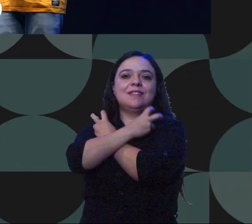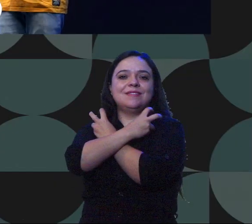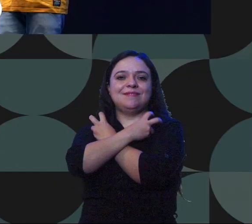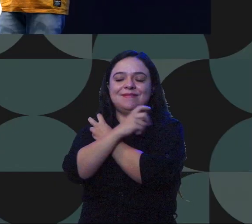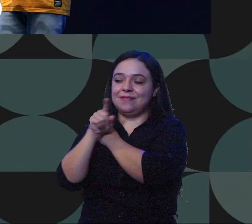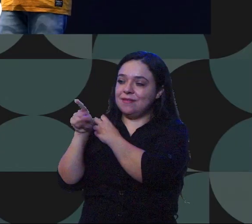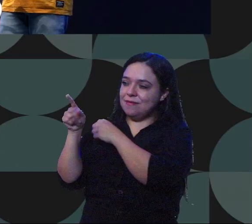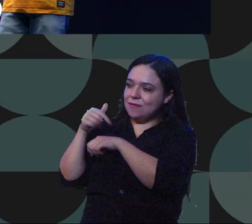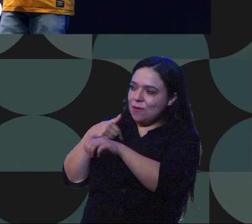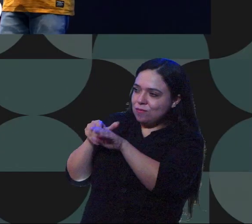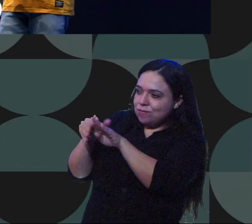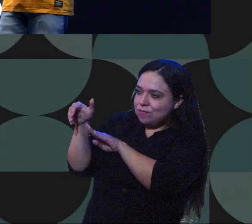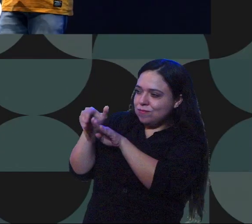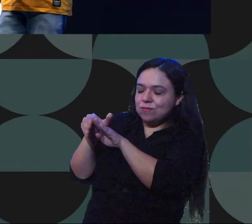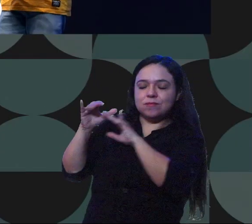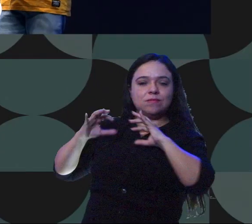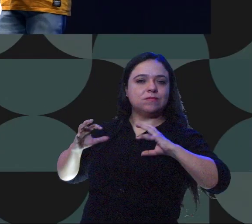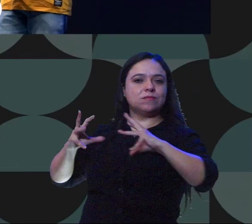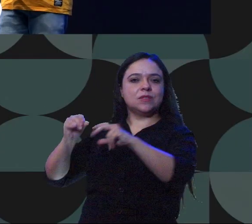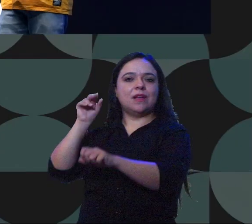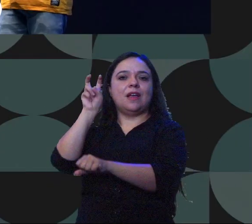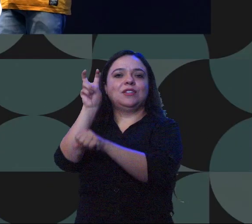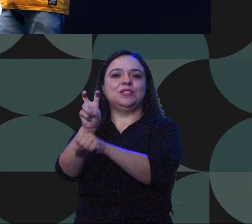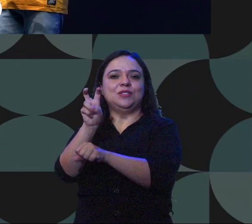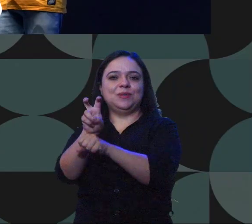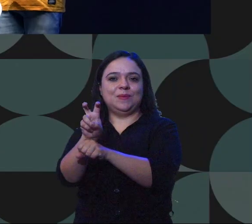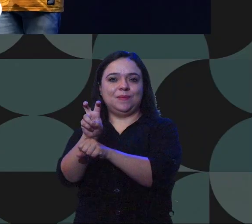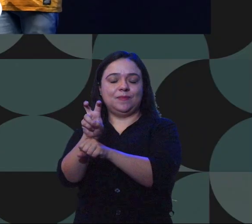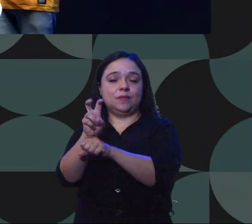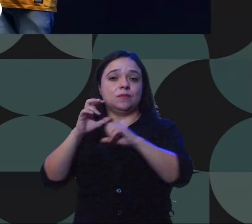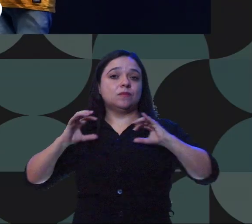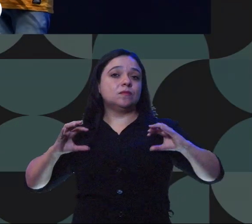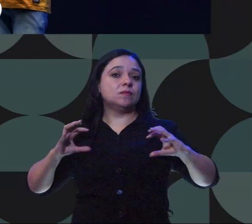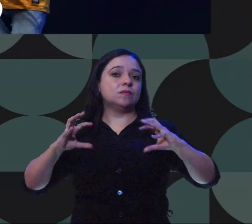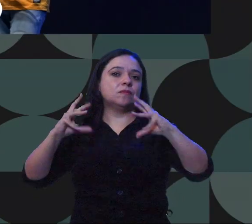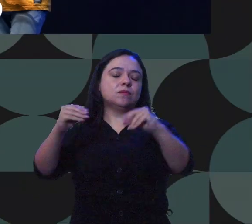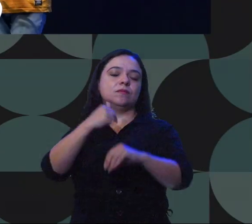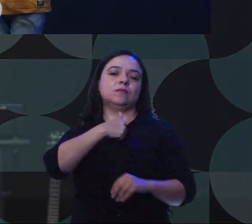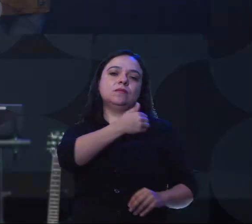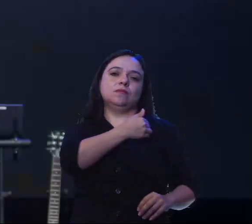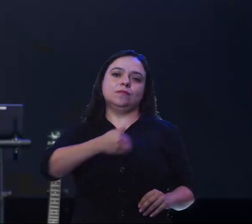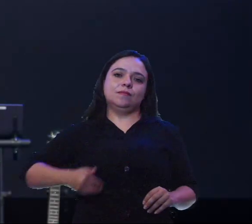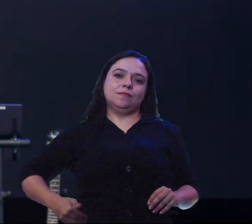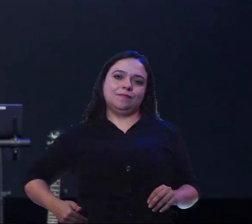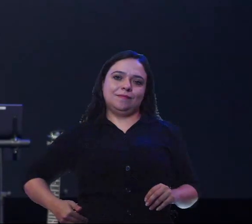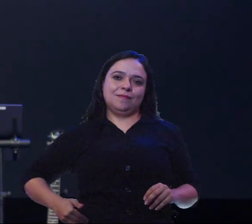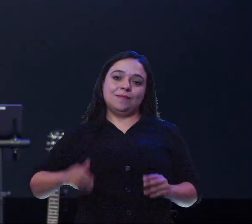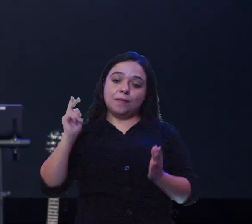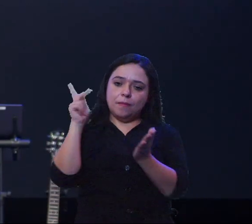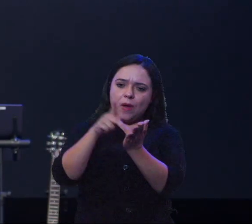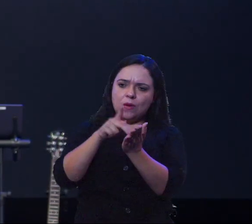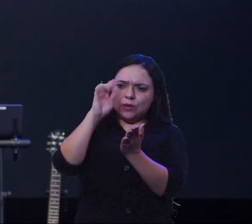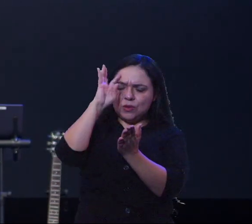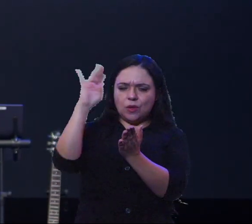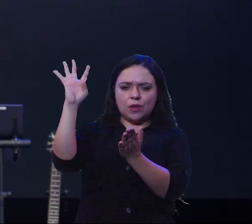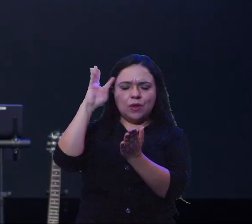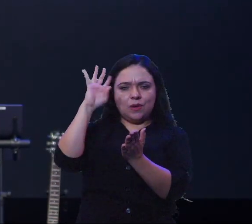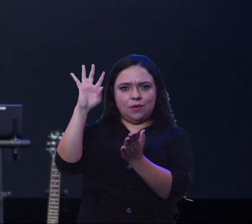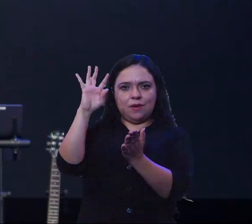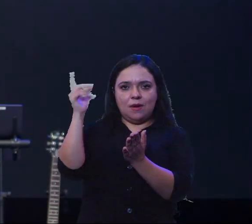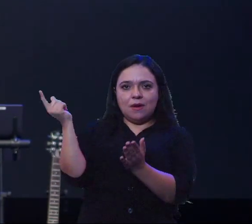de todo o Egito. Quando o sonho de Deus se realiza na vida de José, ele cumpre